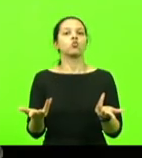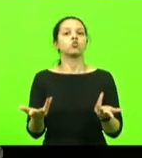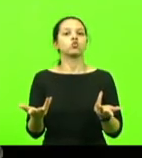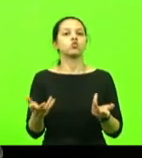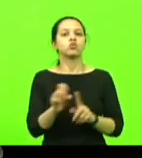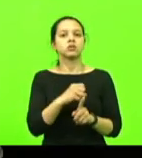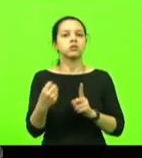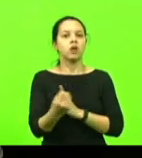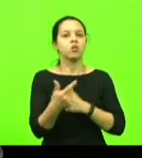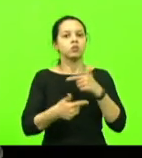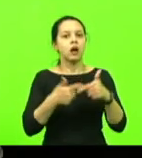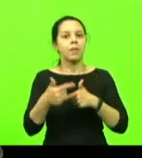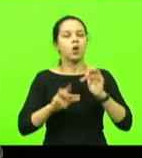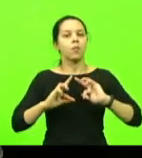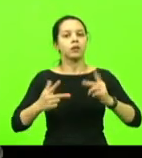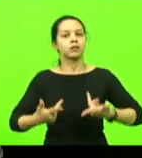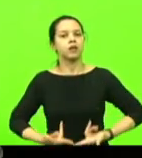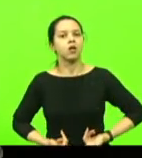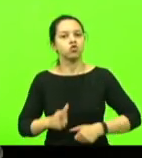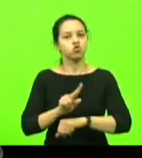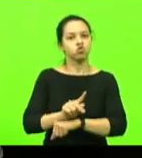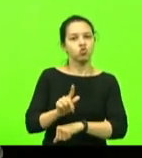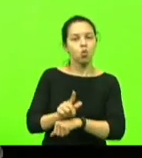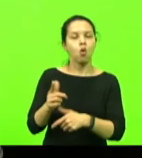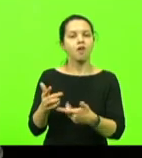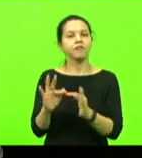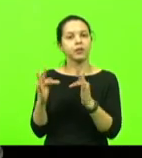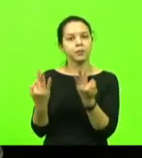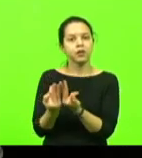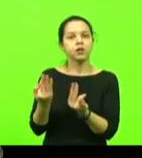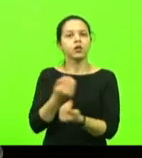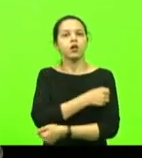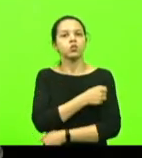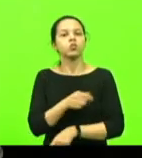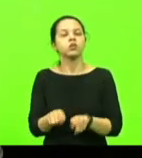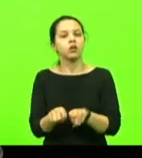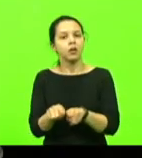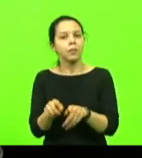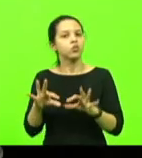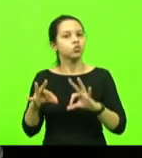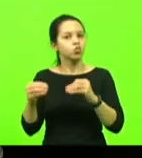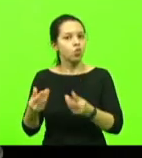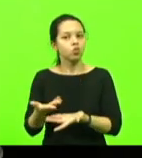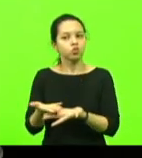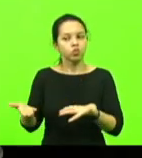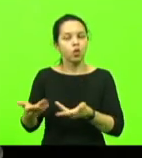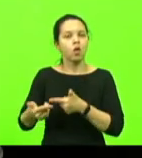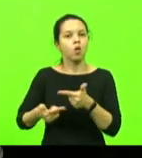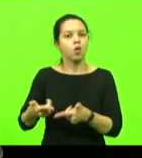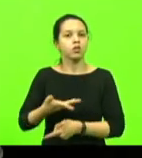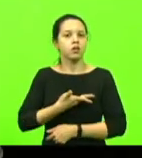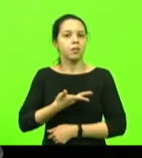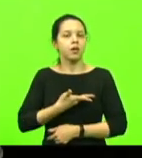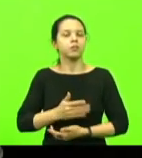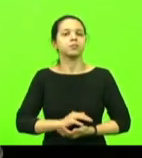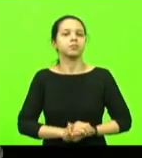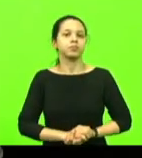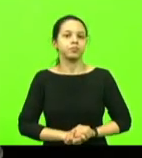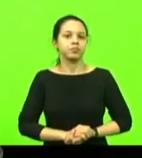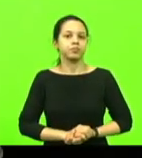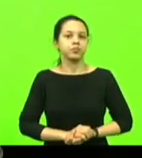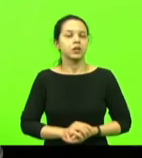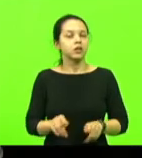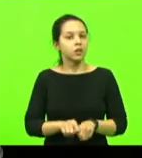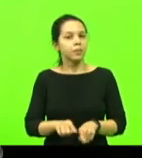com os gestores, com as famílias, os estudantes e com os próprios colegas, e estado de ânimo e satisfação com os resultados,